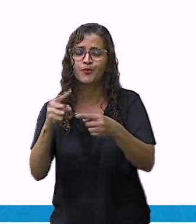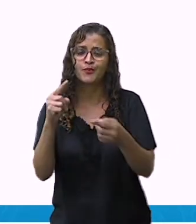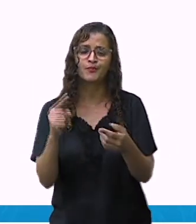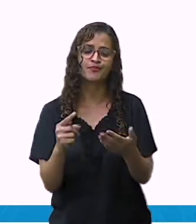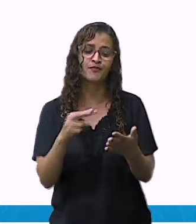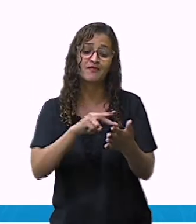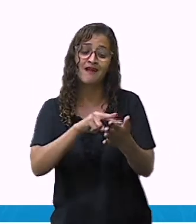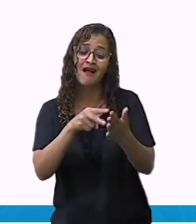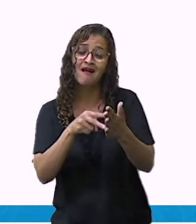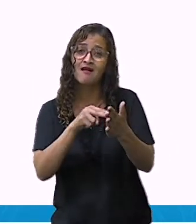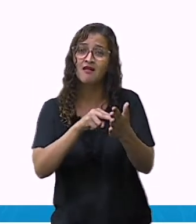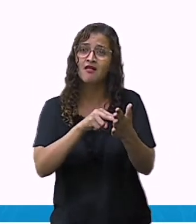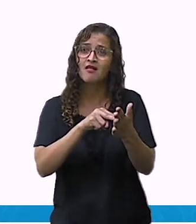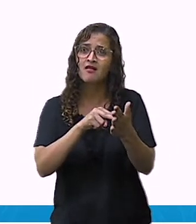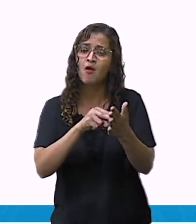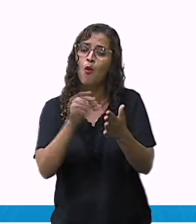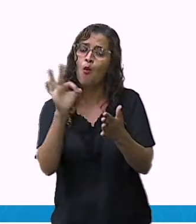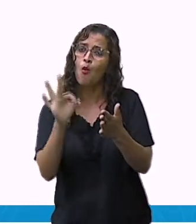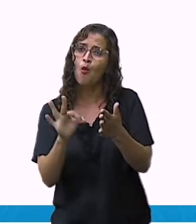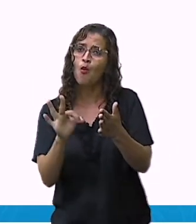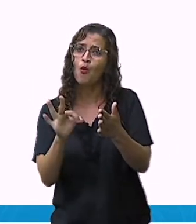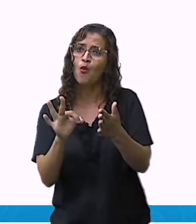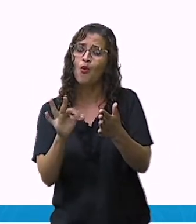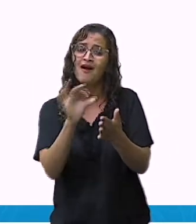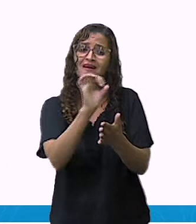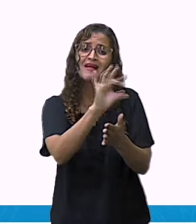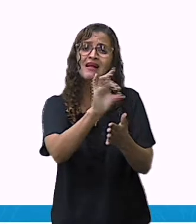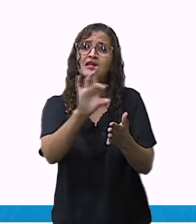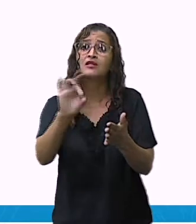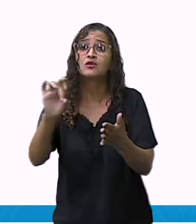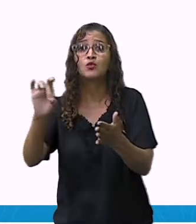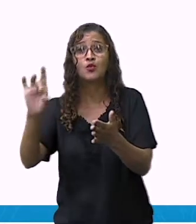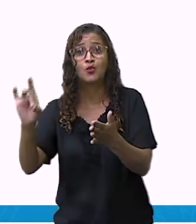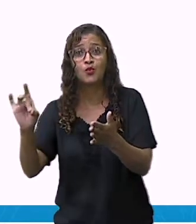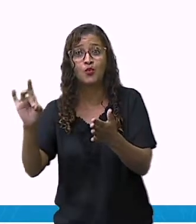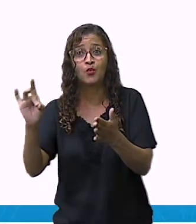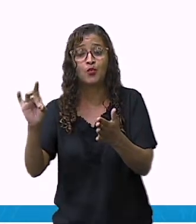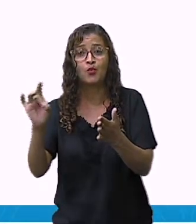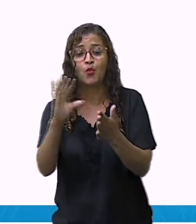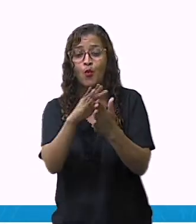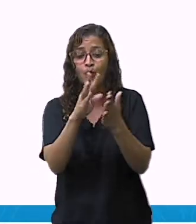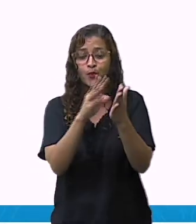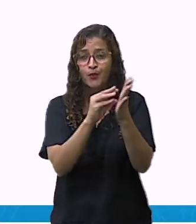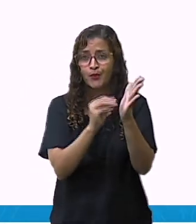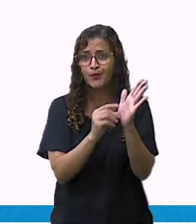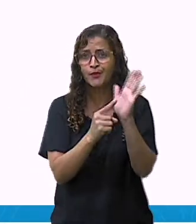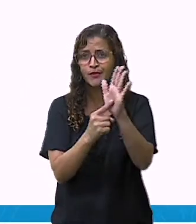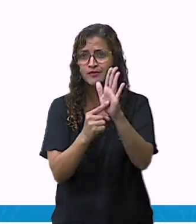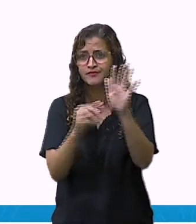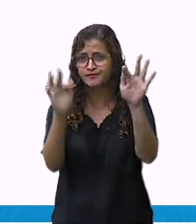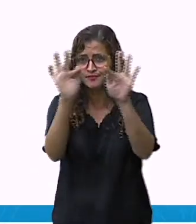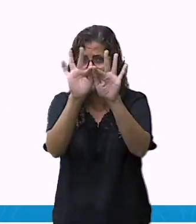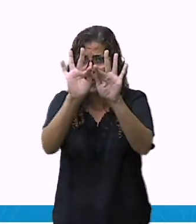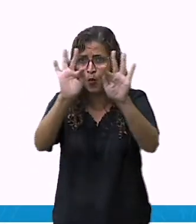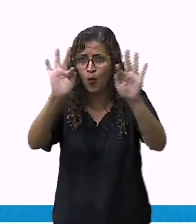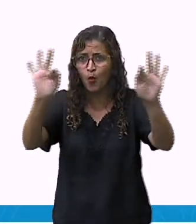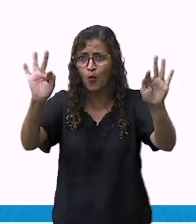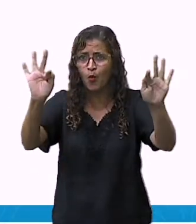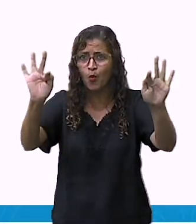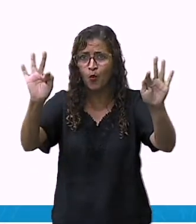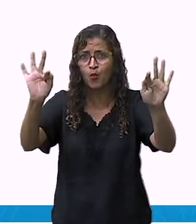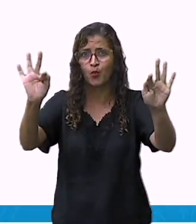adequado para o uso em cada uma das frases. O que nós vamos ver